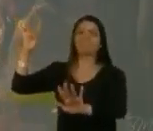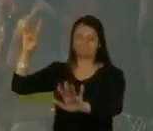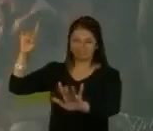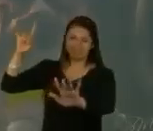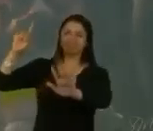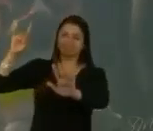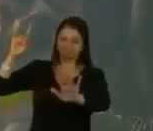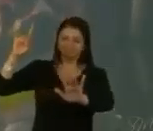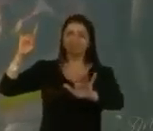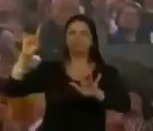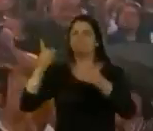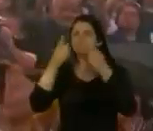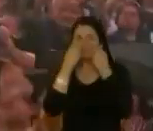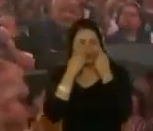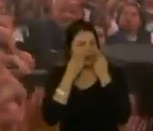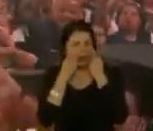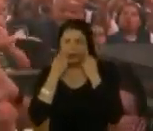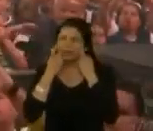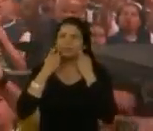de Jesus. Não